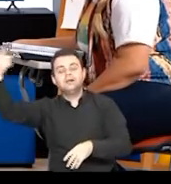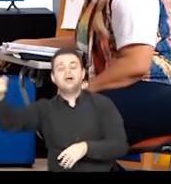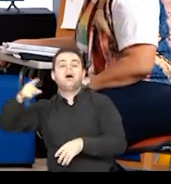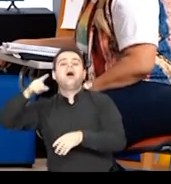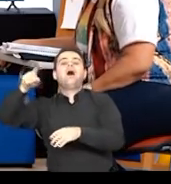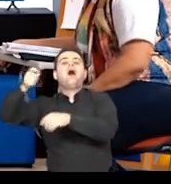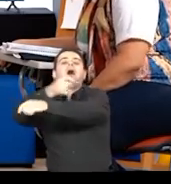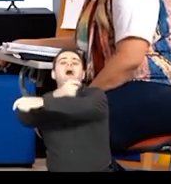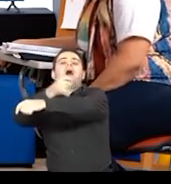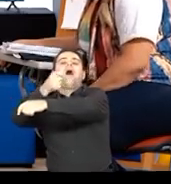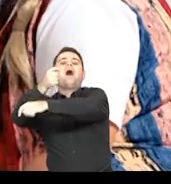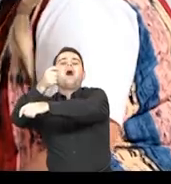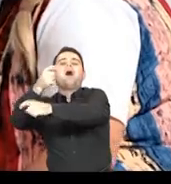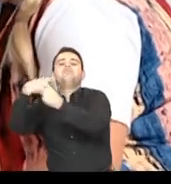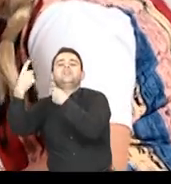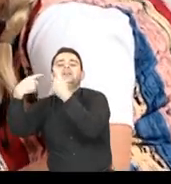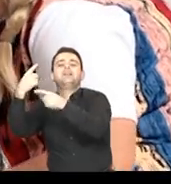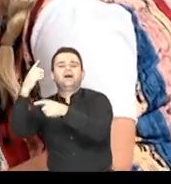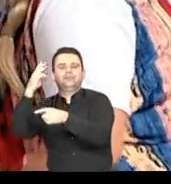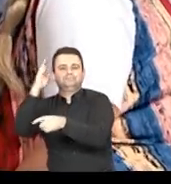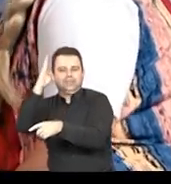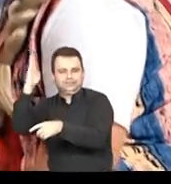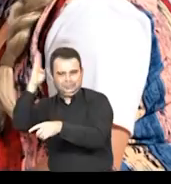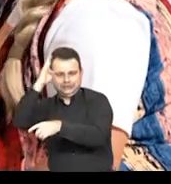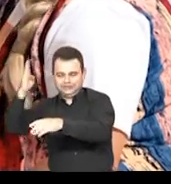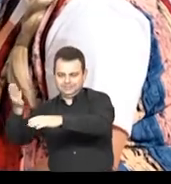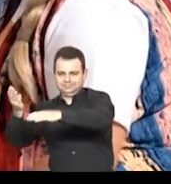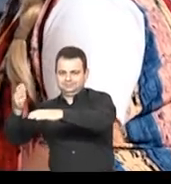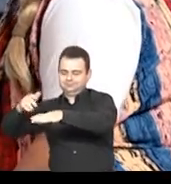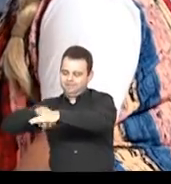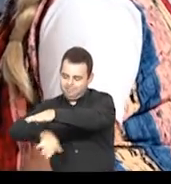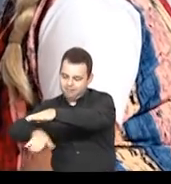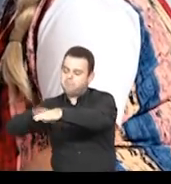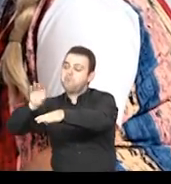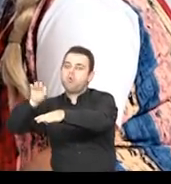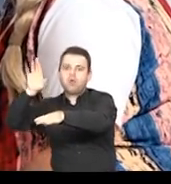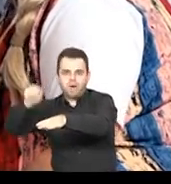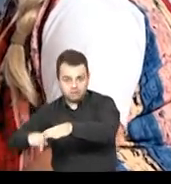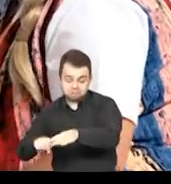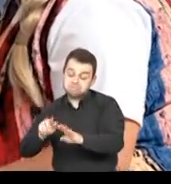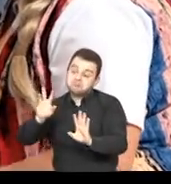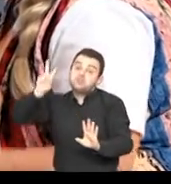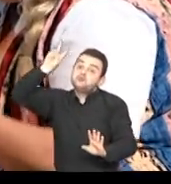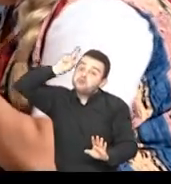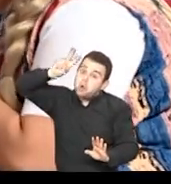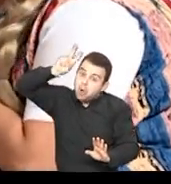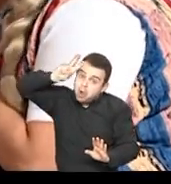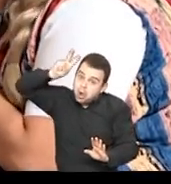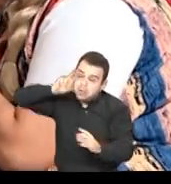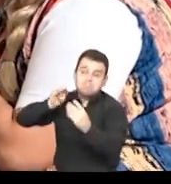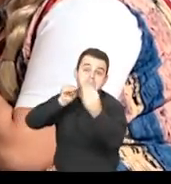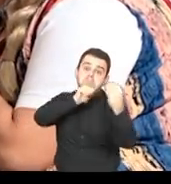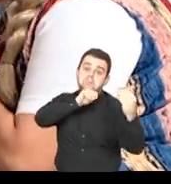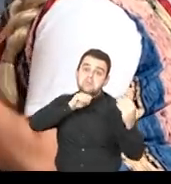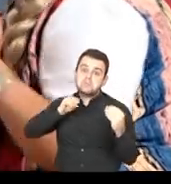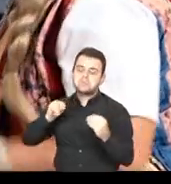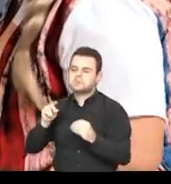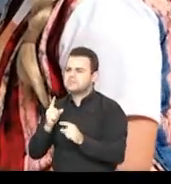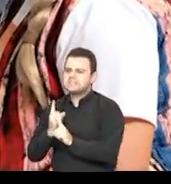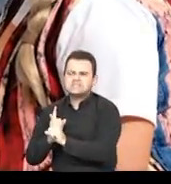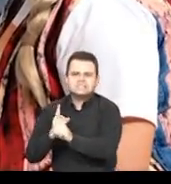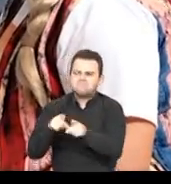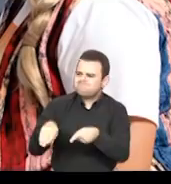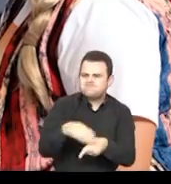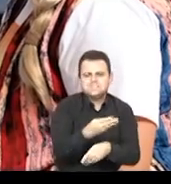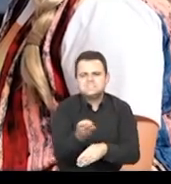Avenida Badibacite. Conta a lenda que os pioneiros estavam explorando a região quando se perderam na mata, e só